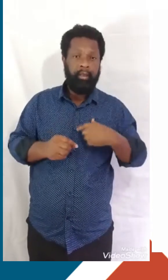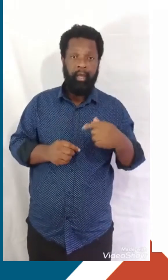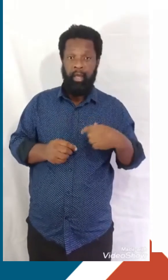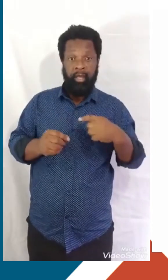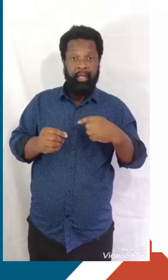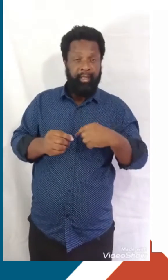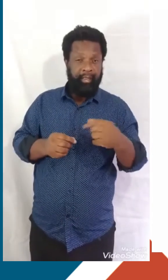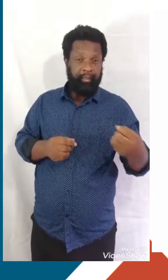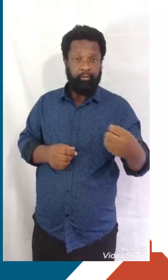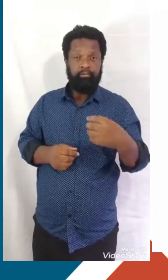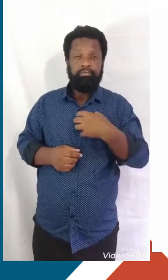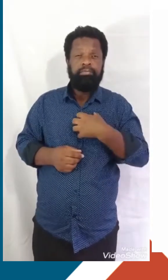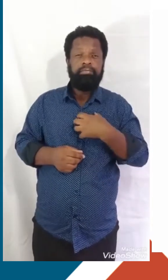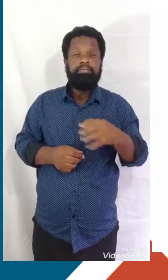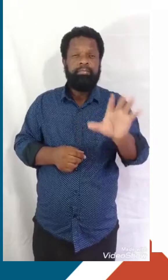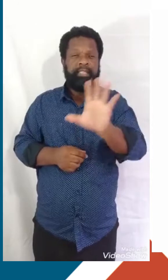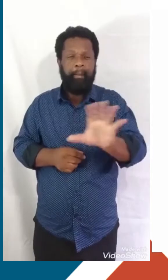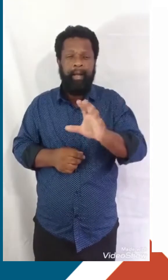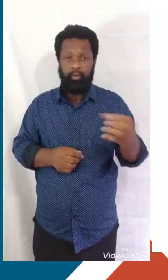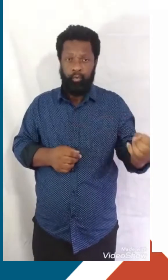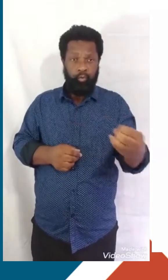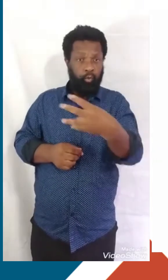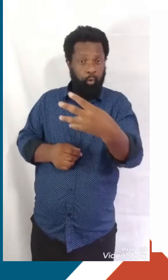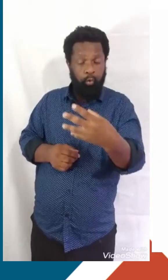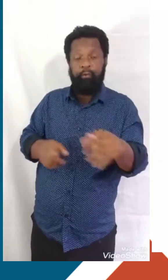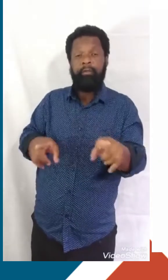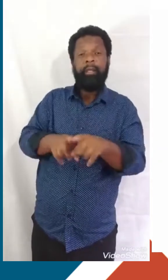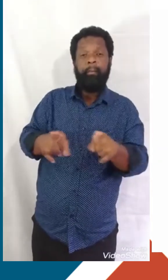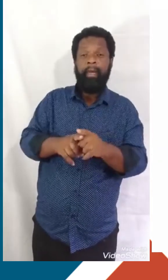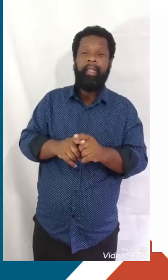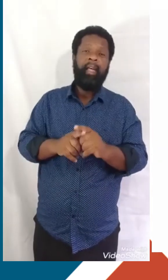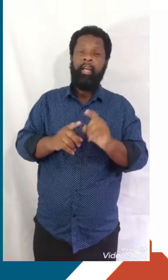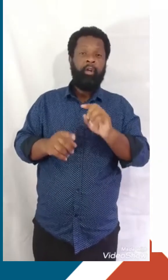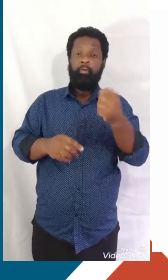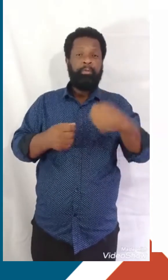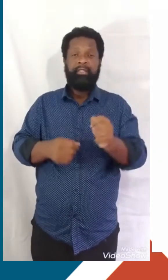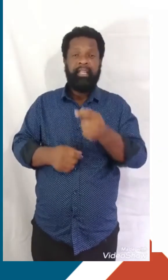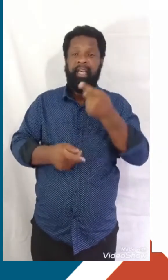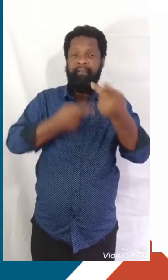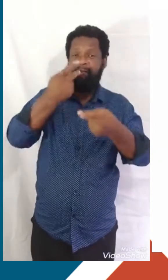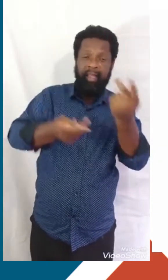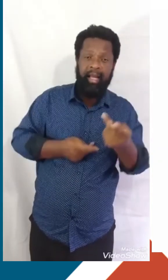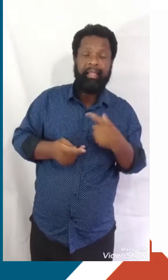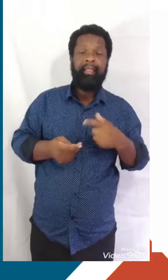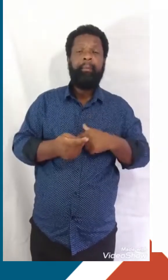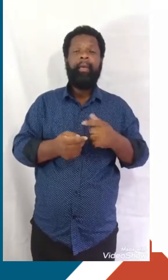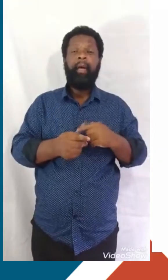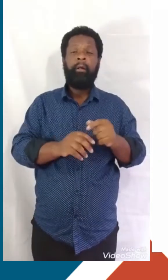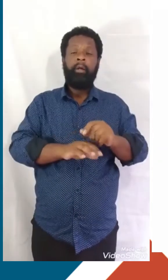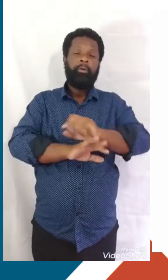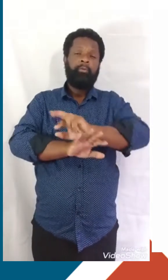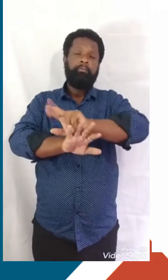do campo semântico, há um apelo à comunicação não verbal, polissemia, ou seja,